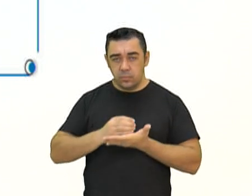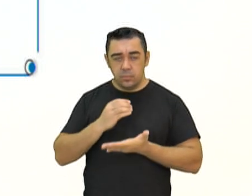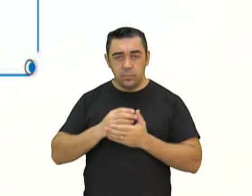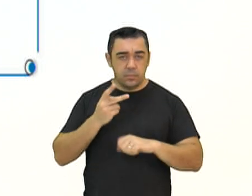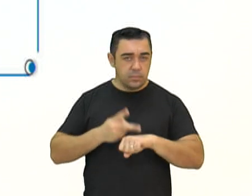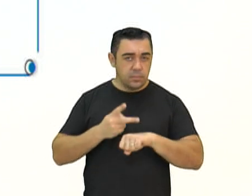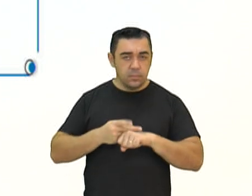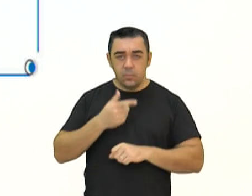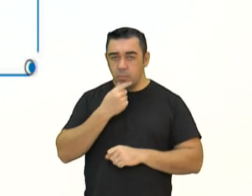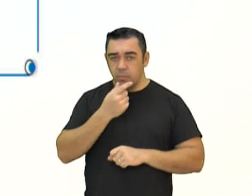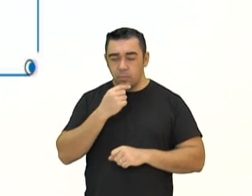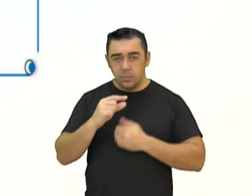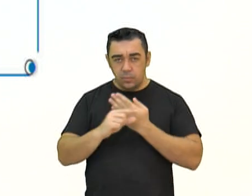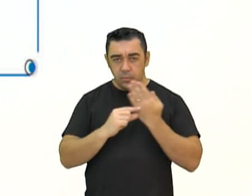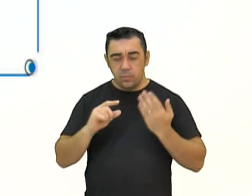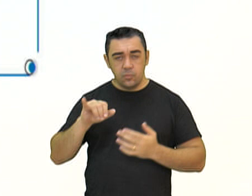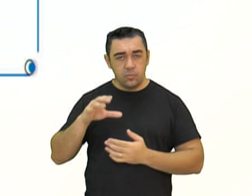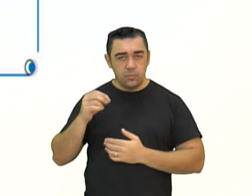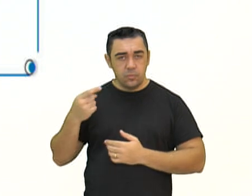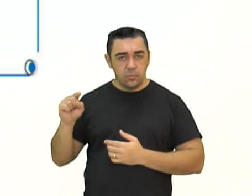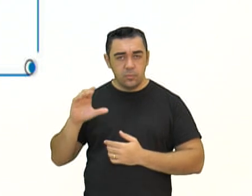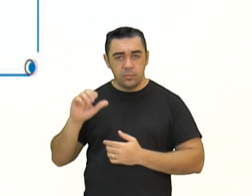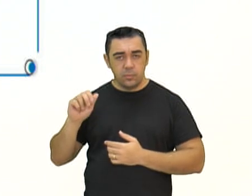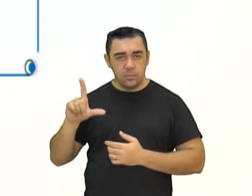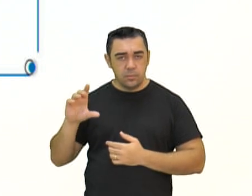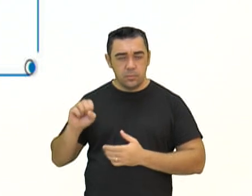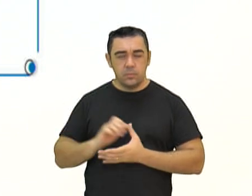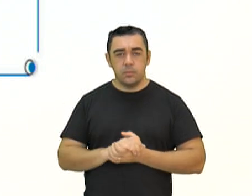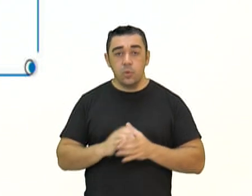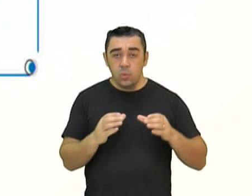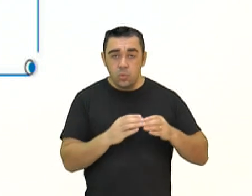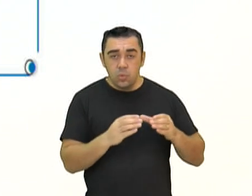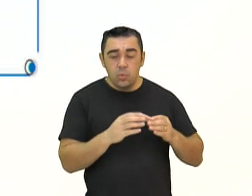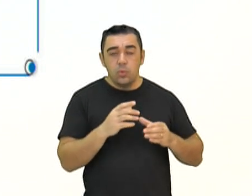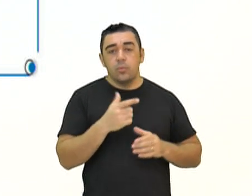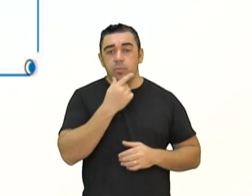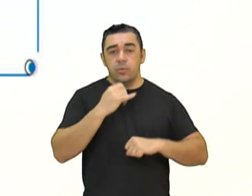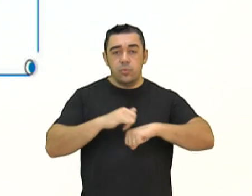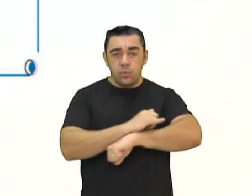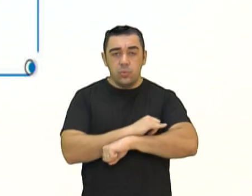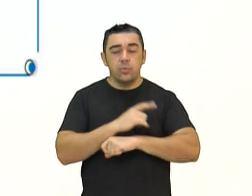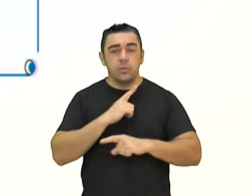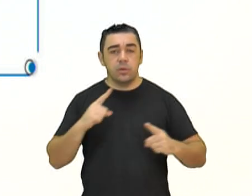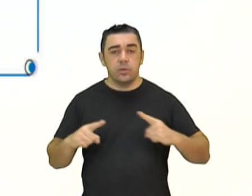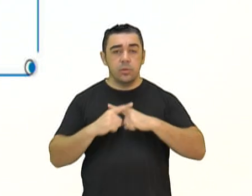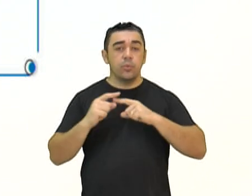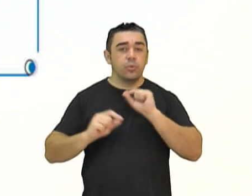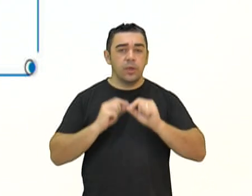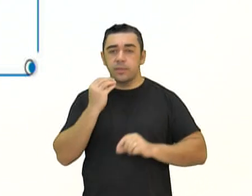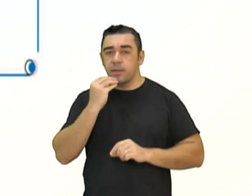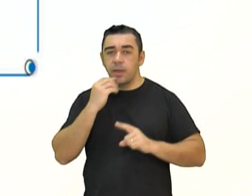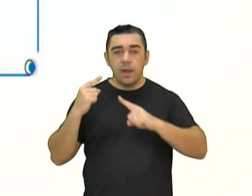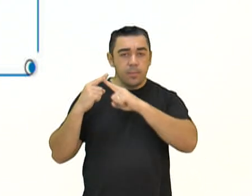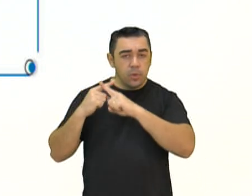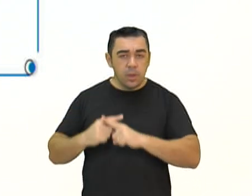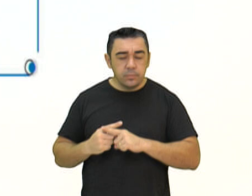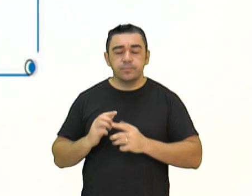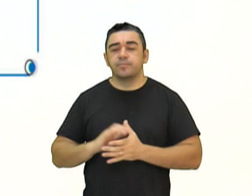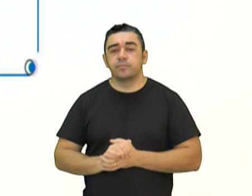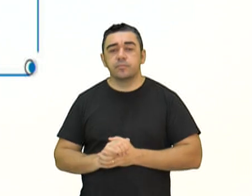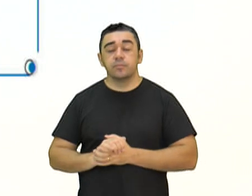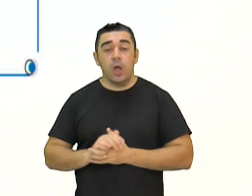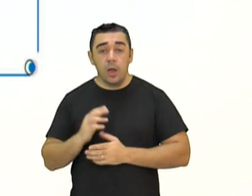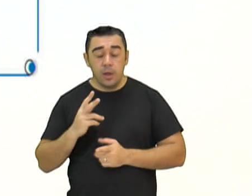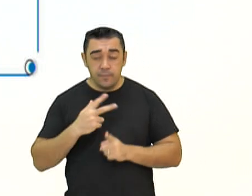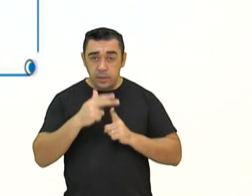Carlos Marinho, que diz assim: a turma do gordo resolve entrar em uma disputa para ganhar um campeonato, cujos